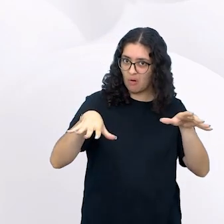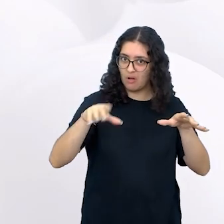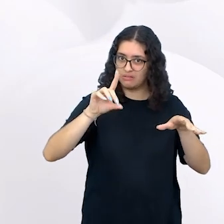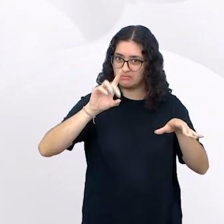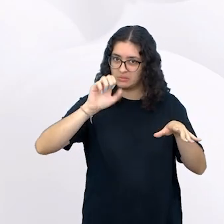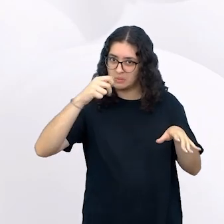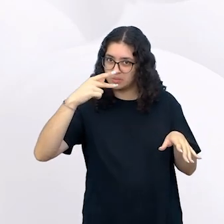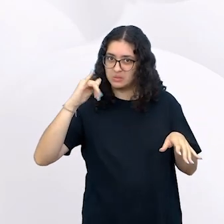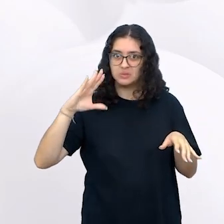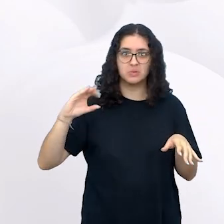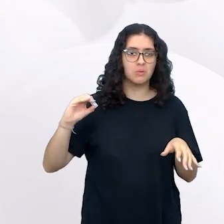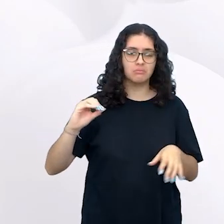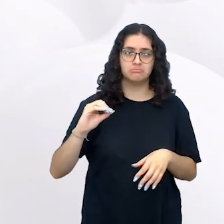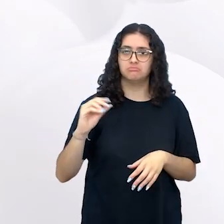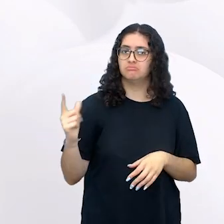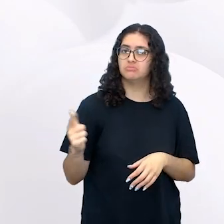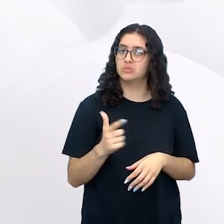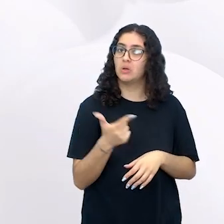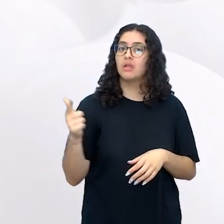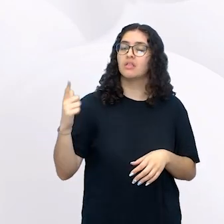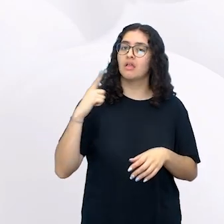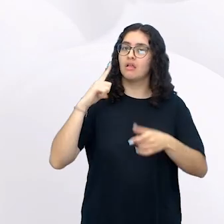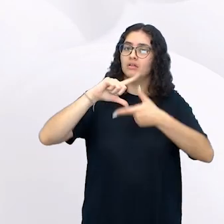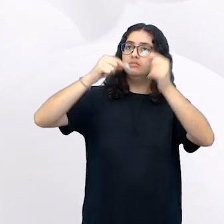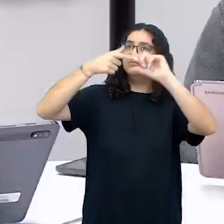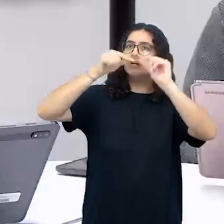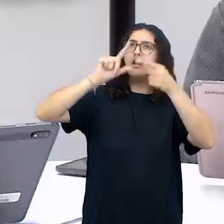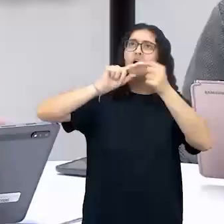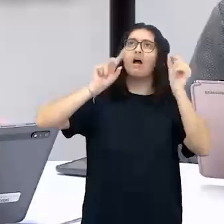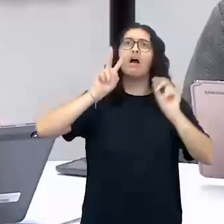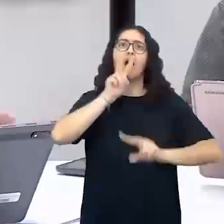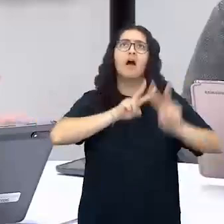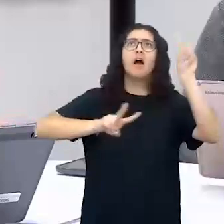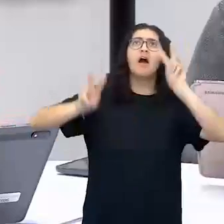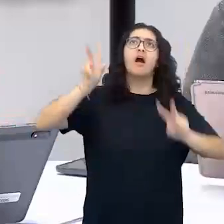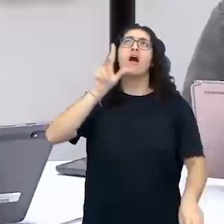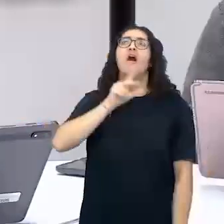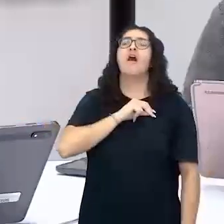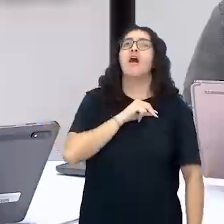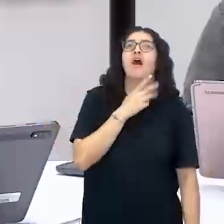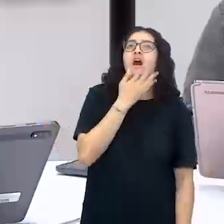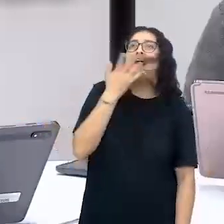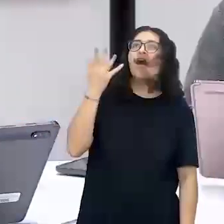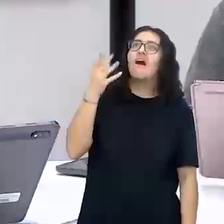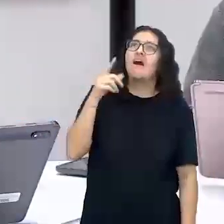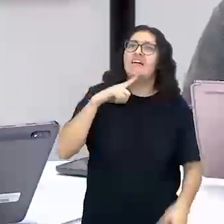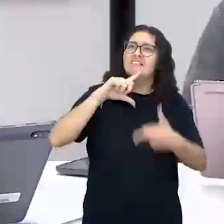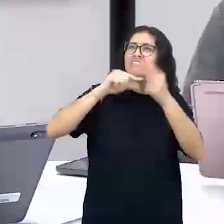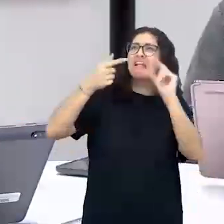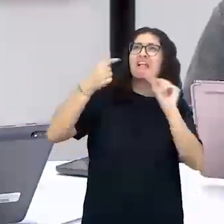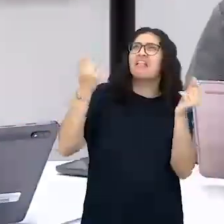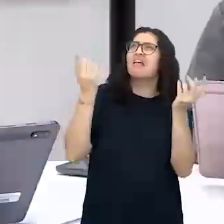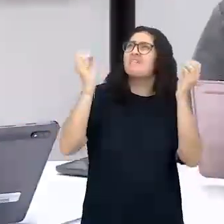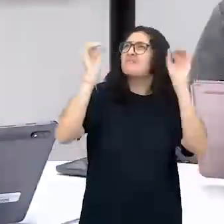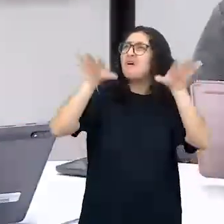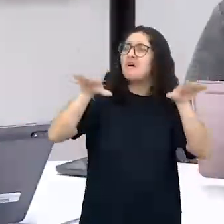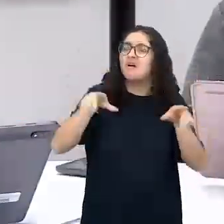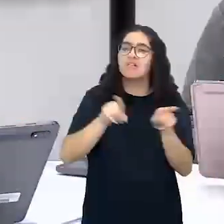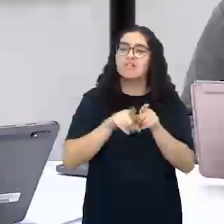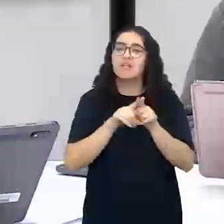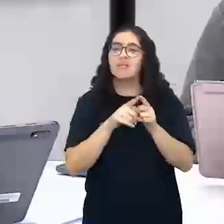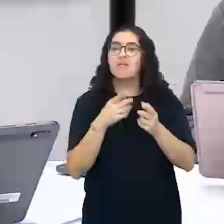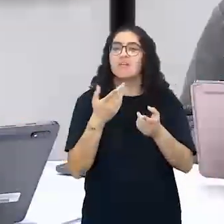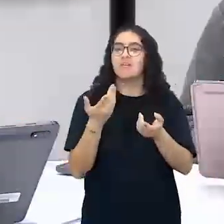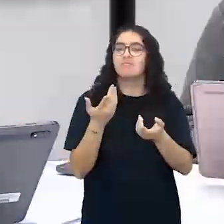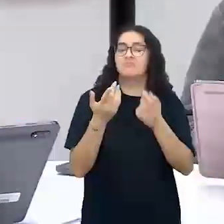tem centenas de bilhões de estrelas no céu e ninguém olha e fala, nossa, que desperdício, né, de estrelas. A mesma coisa na floresta amazônica,